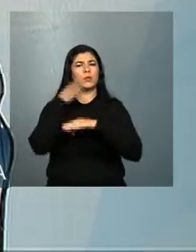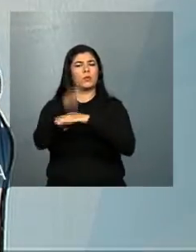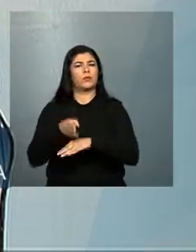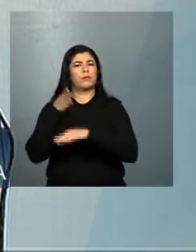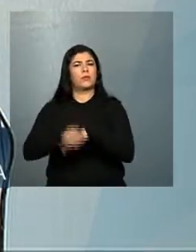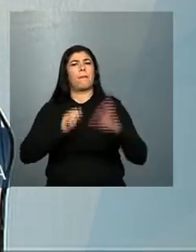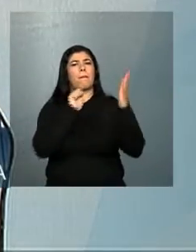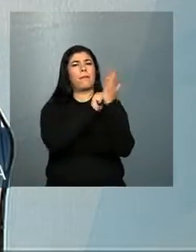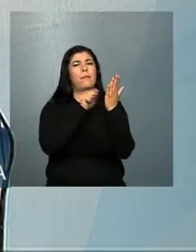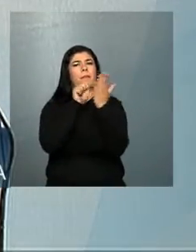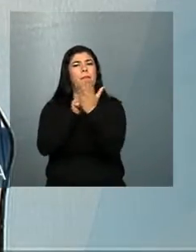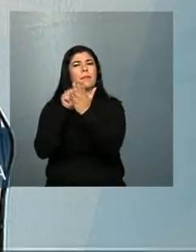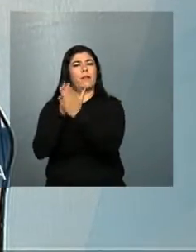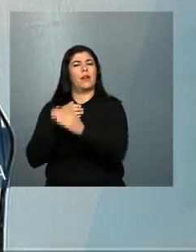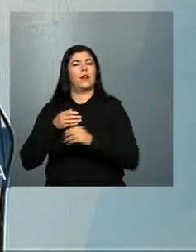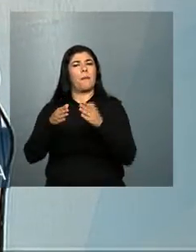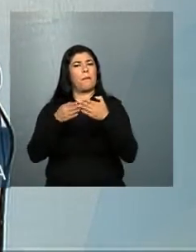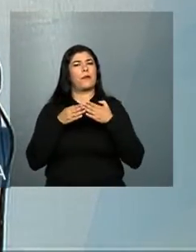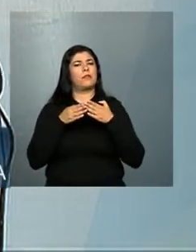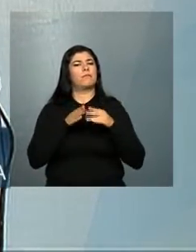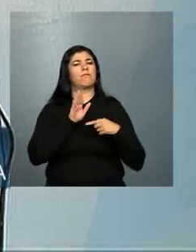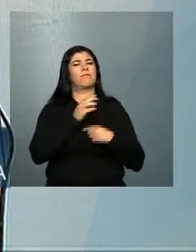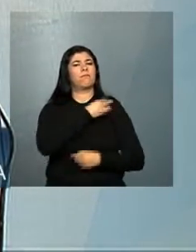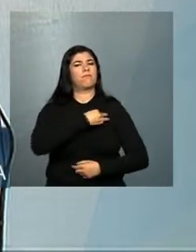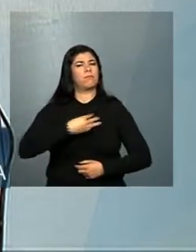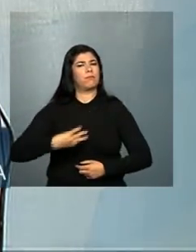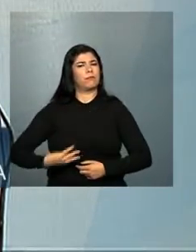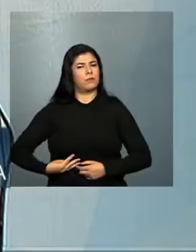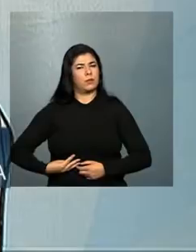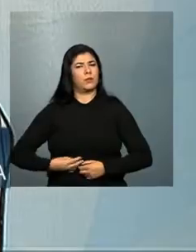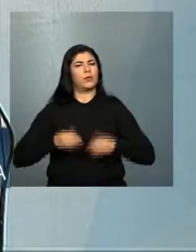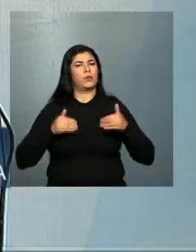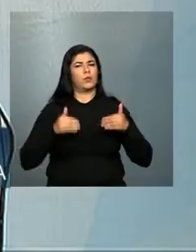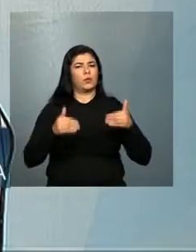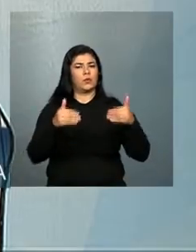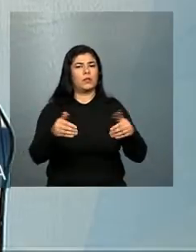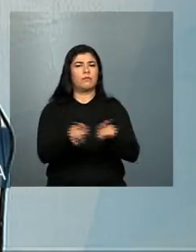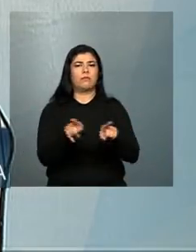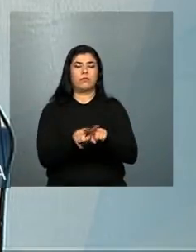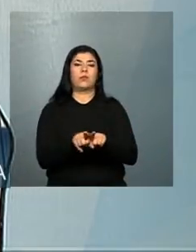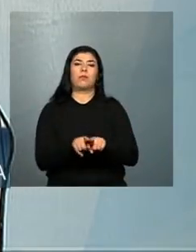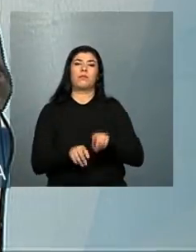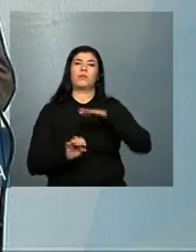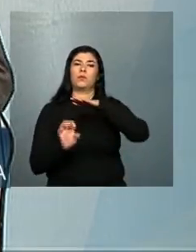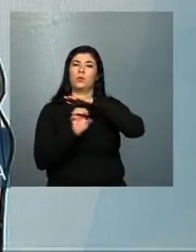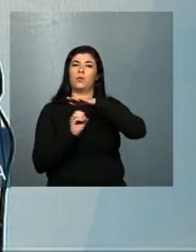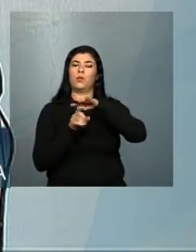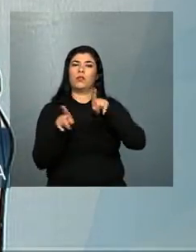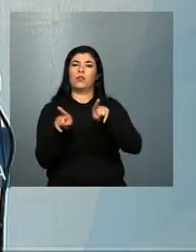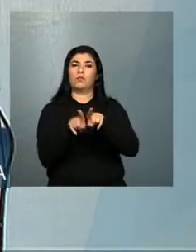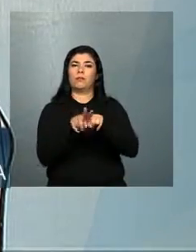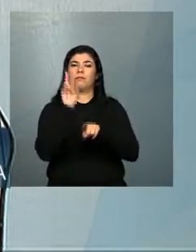na porta de um ministério, na porta de um órgão do governo federal, eu